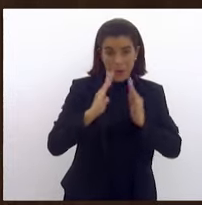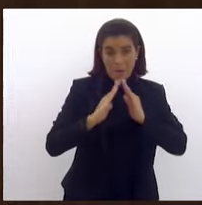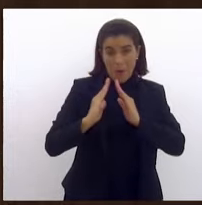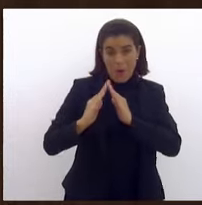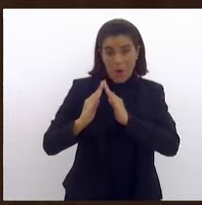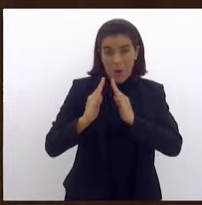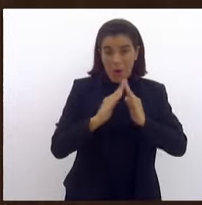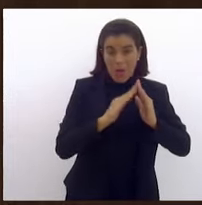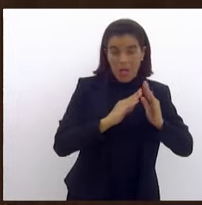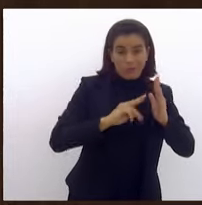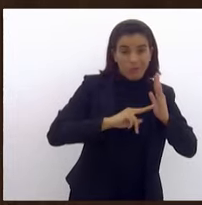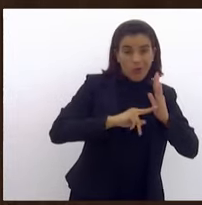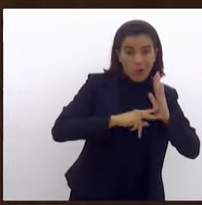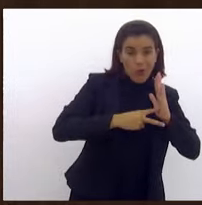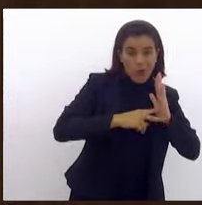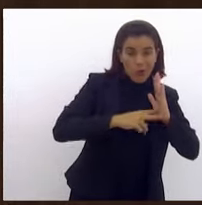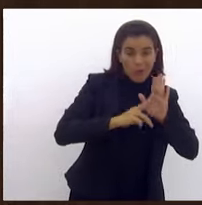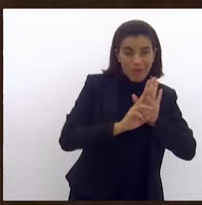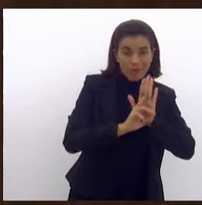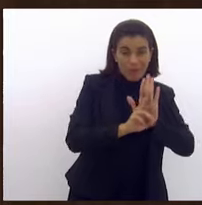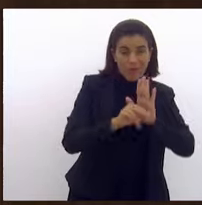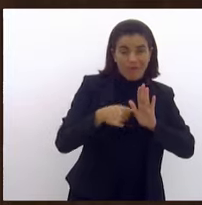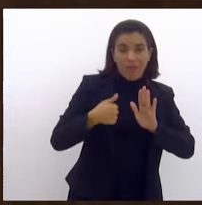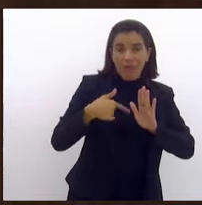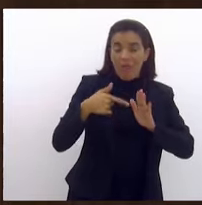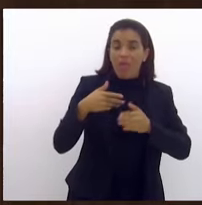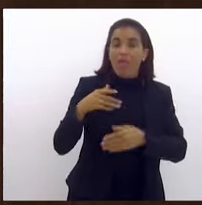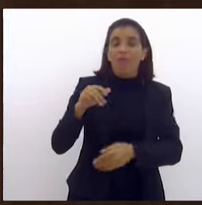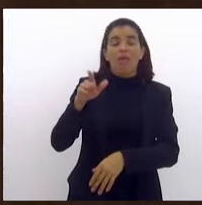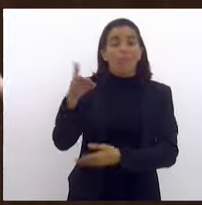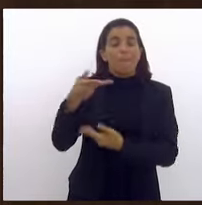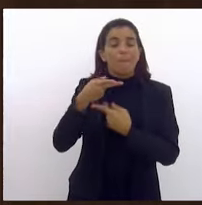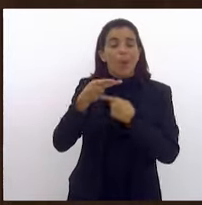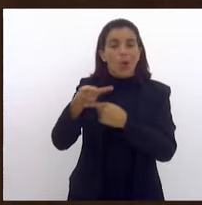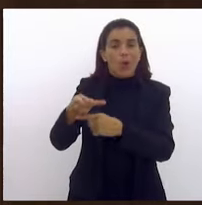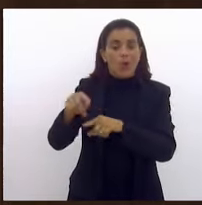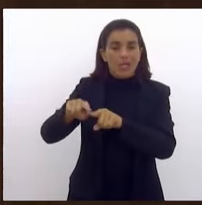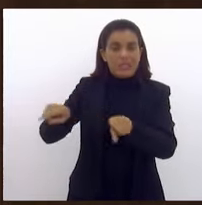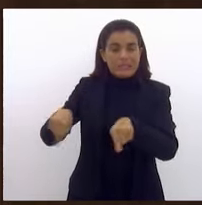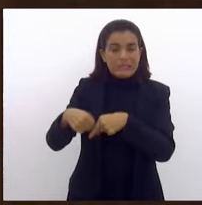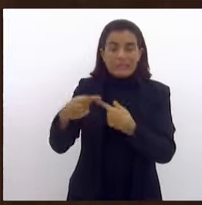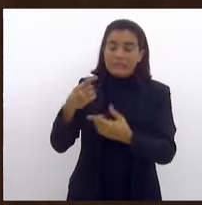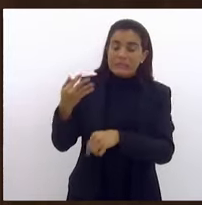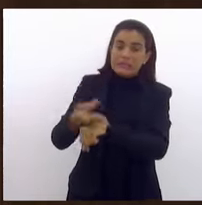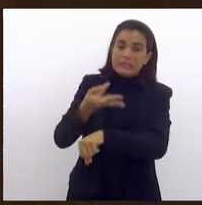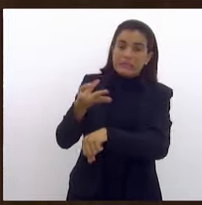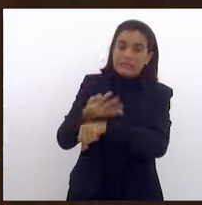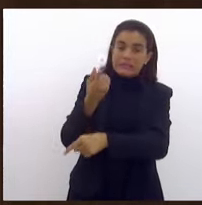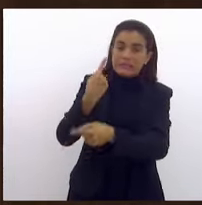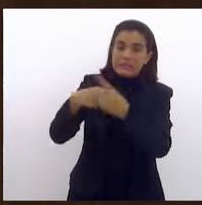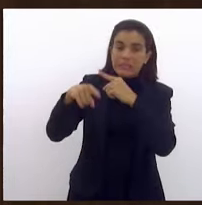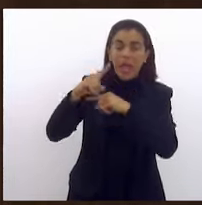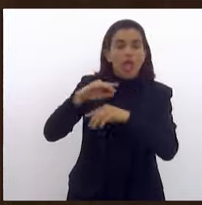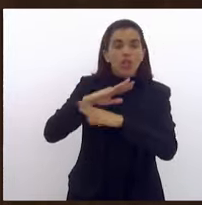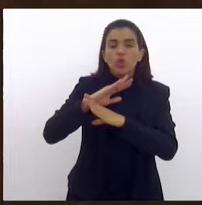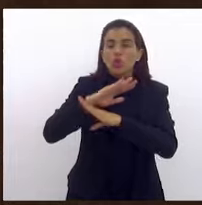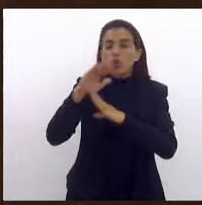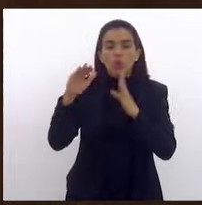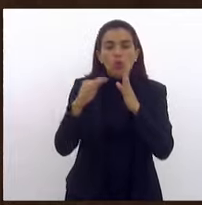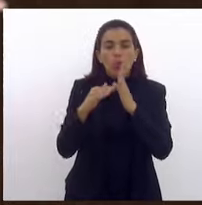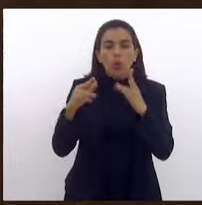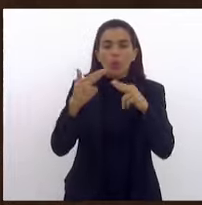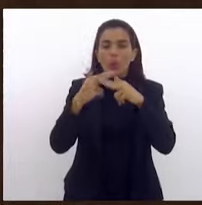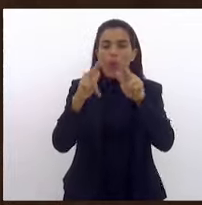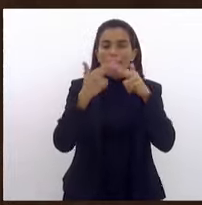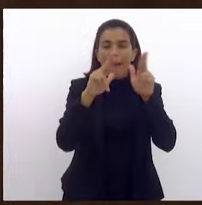os condomínios, os representantes de condomínio vêm aqui batendo no nosso gabinete, que não aguentam mais. É tudo uma maquiagem que acontece no Rio de